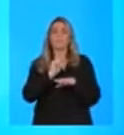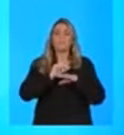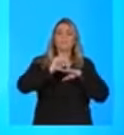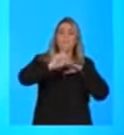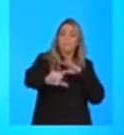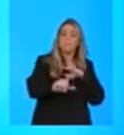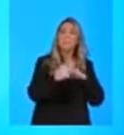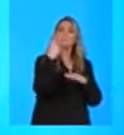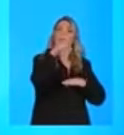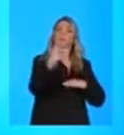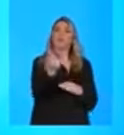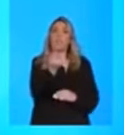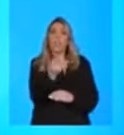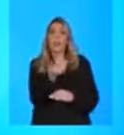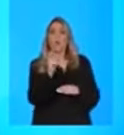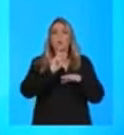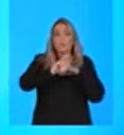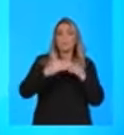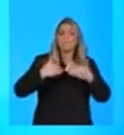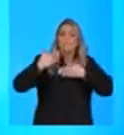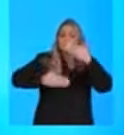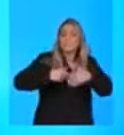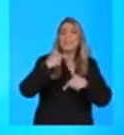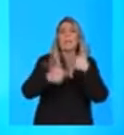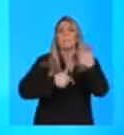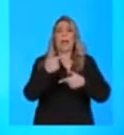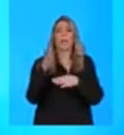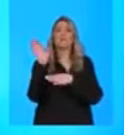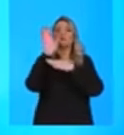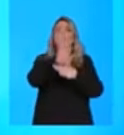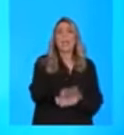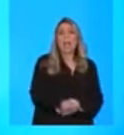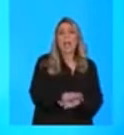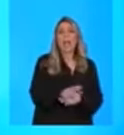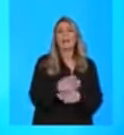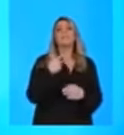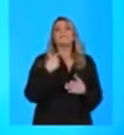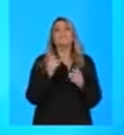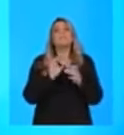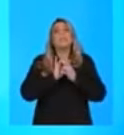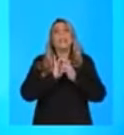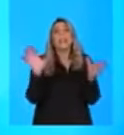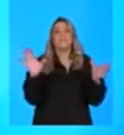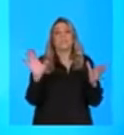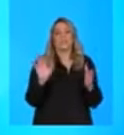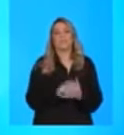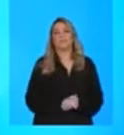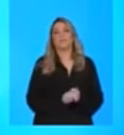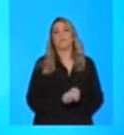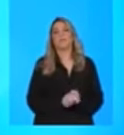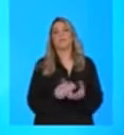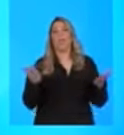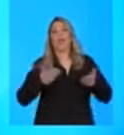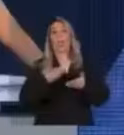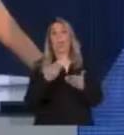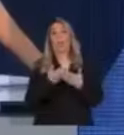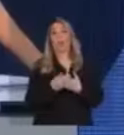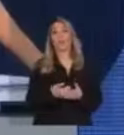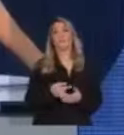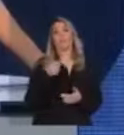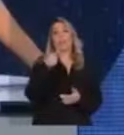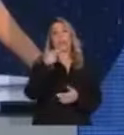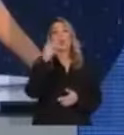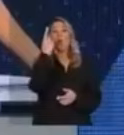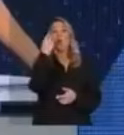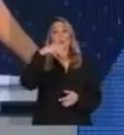recursos gerar empregos para que as pessoas consigam realmente depender menos da Prefeitura e caminharem com as próprias pernas candidato Alessandro moron tem m